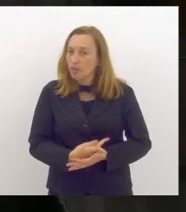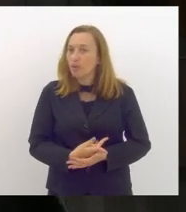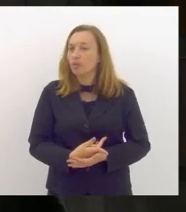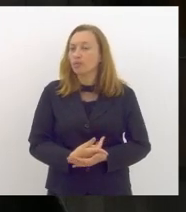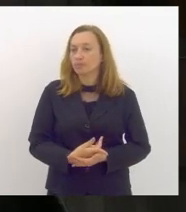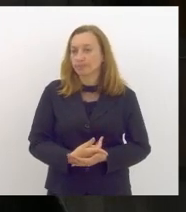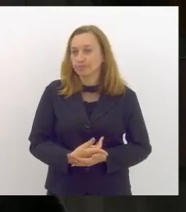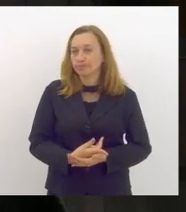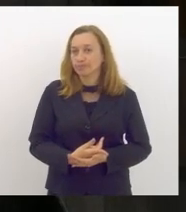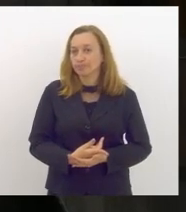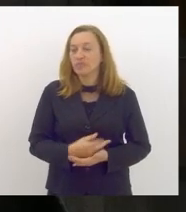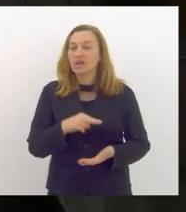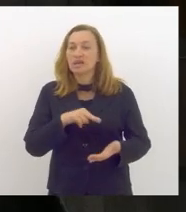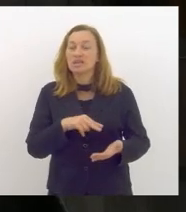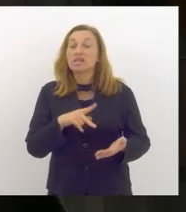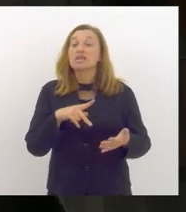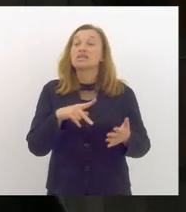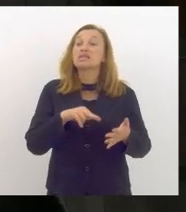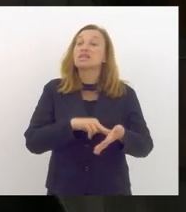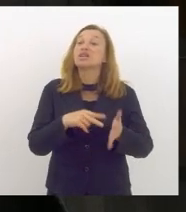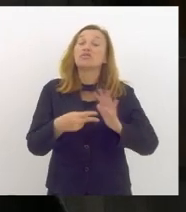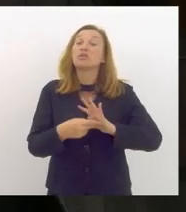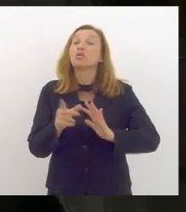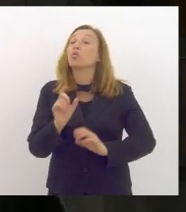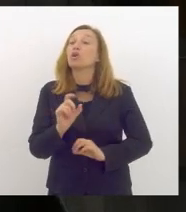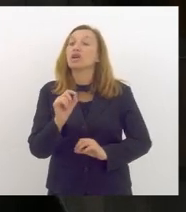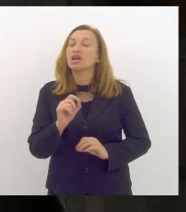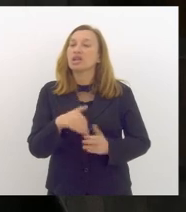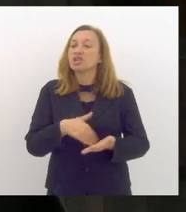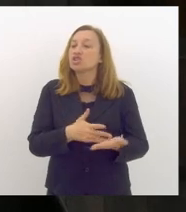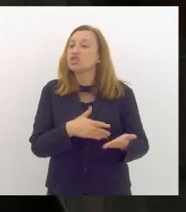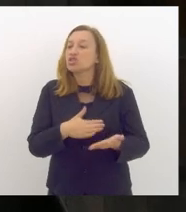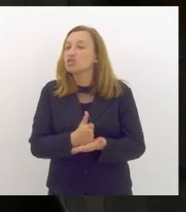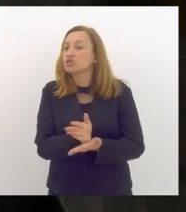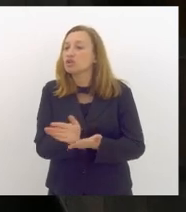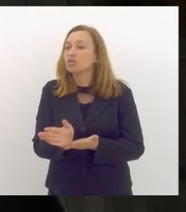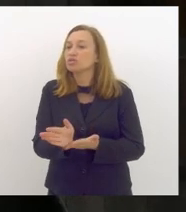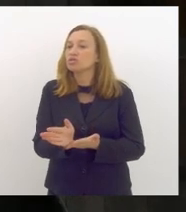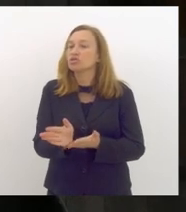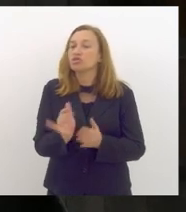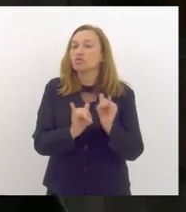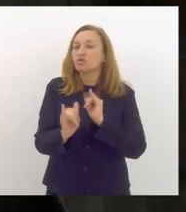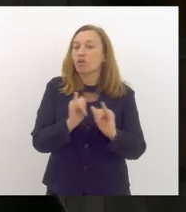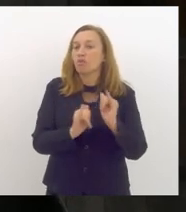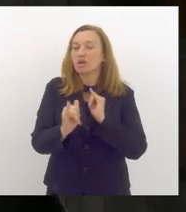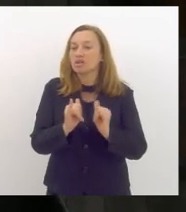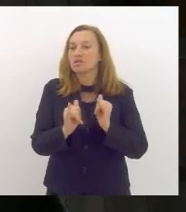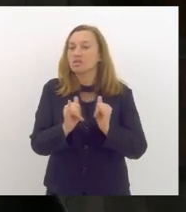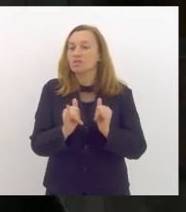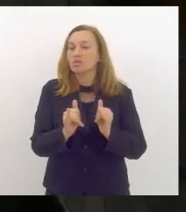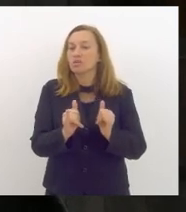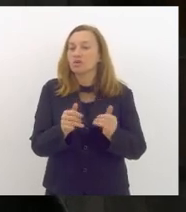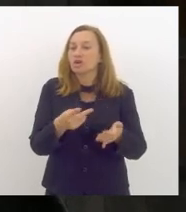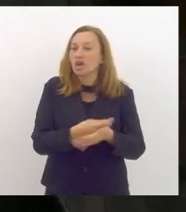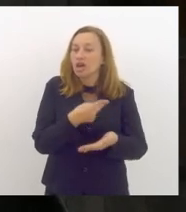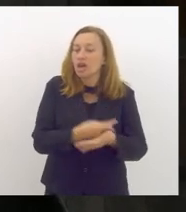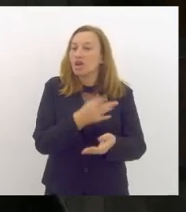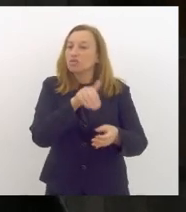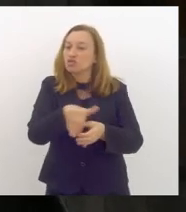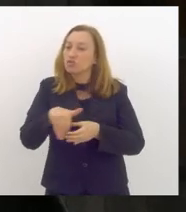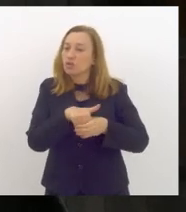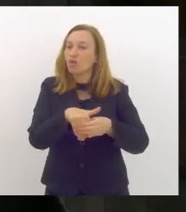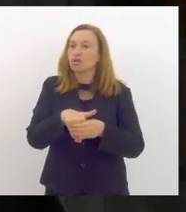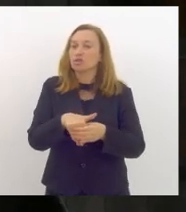trovoada significa falcatruas desvios né é feio orientação de votos destinados